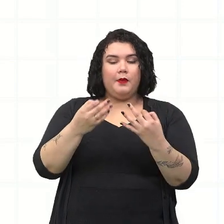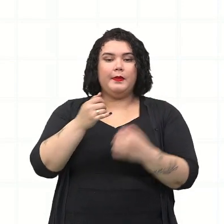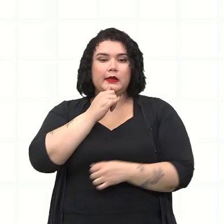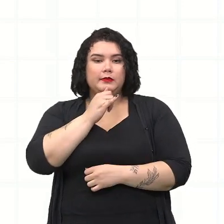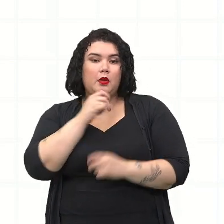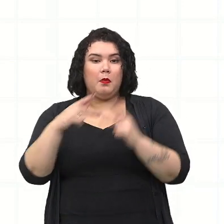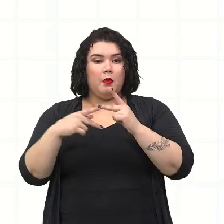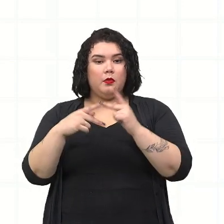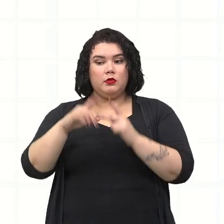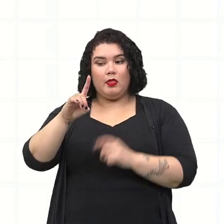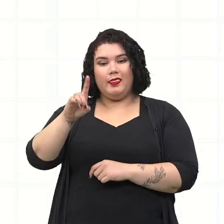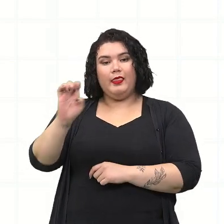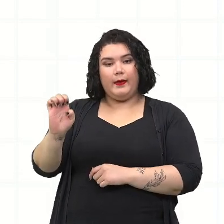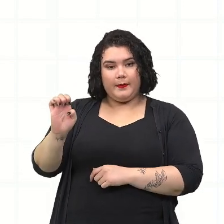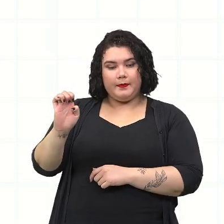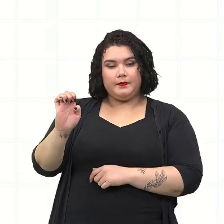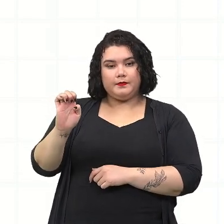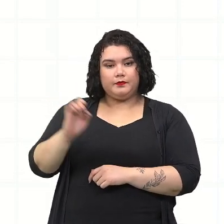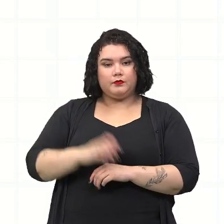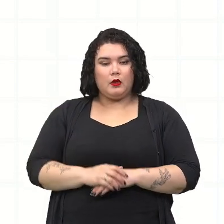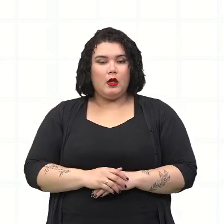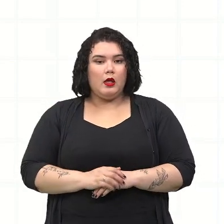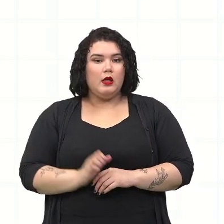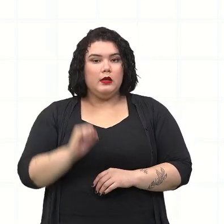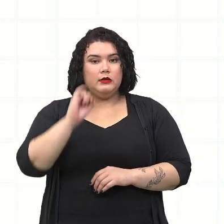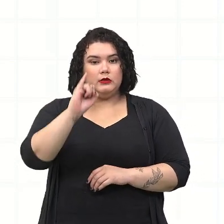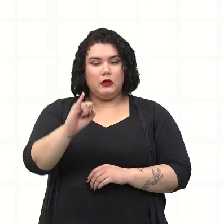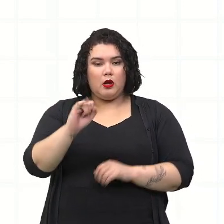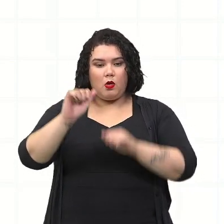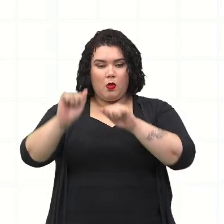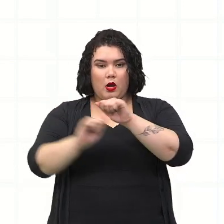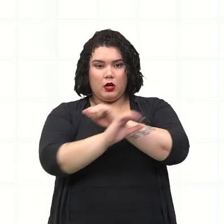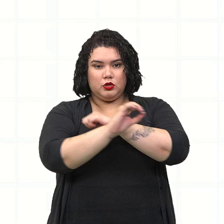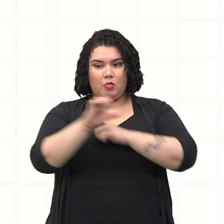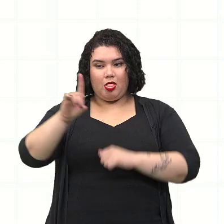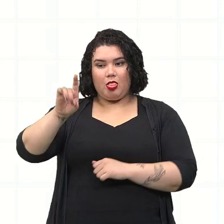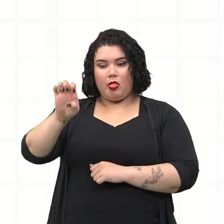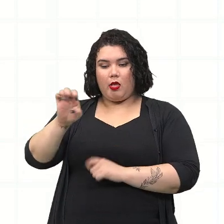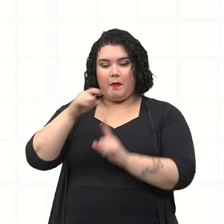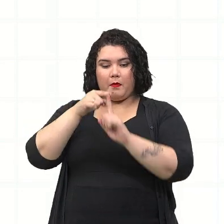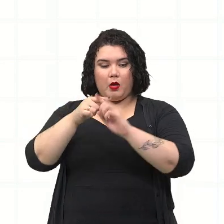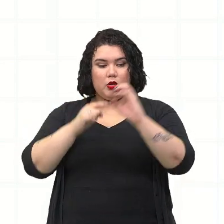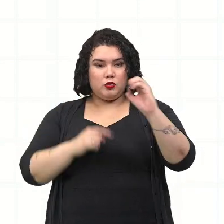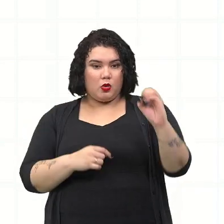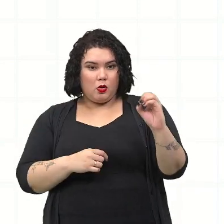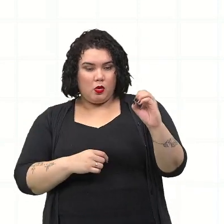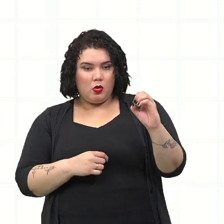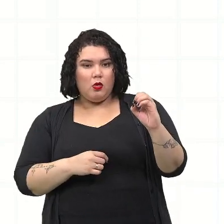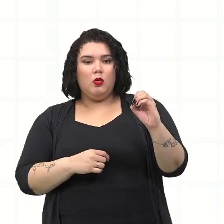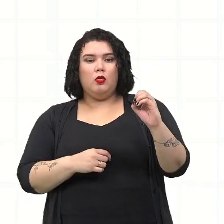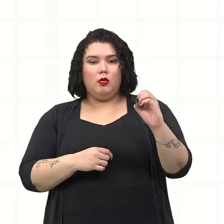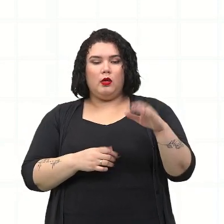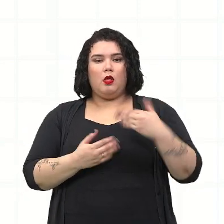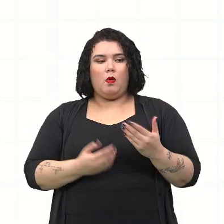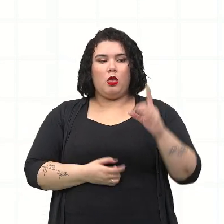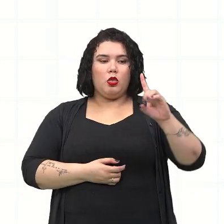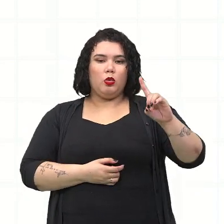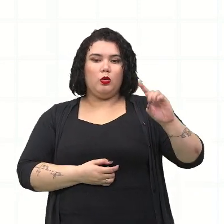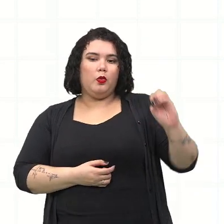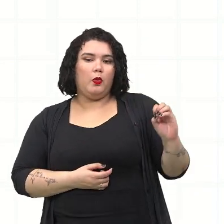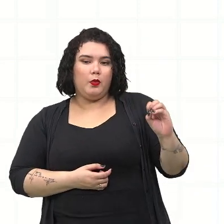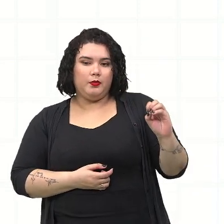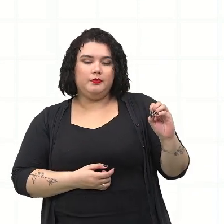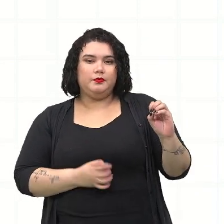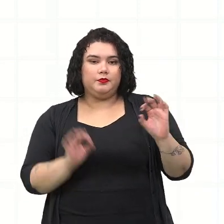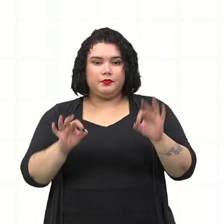preposição é de, por exemplo. Mas se eu estou ao lado de um artigo o livro do Rogério, por